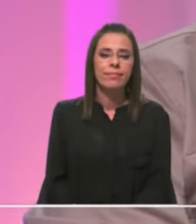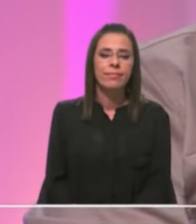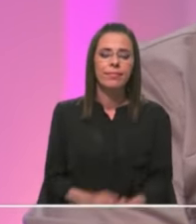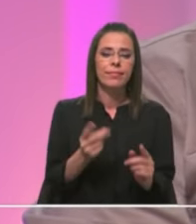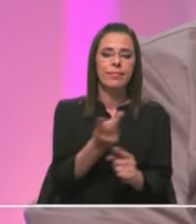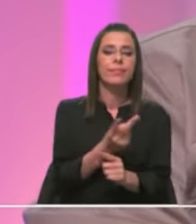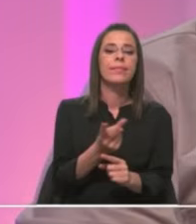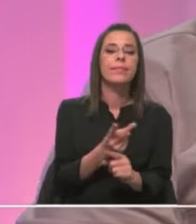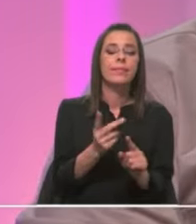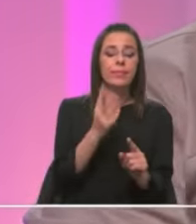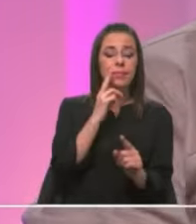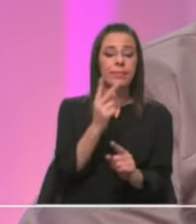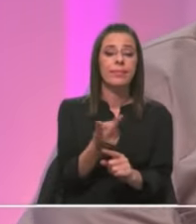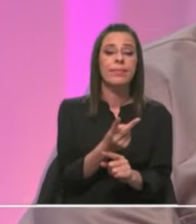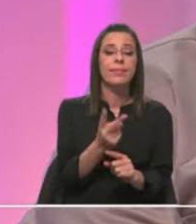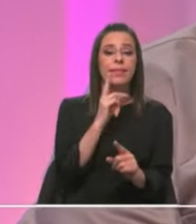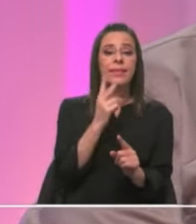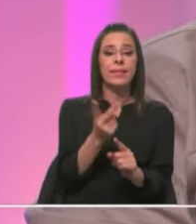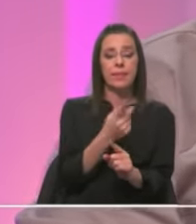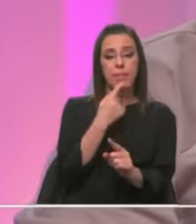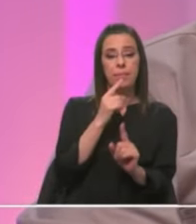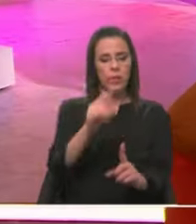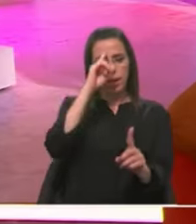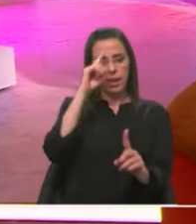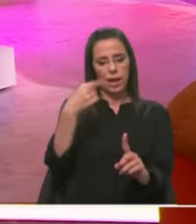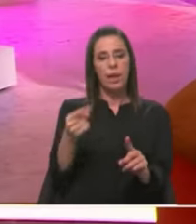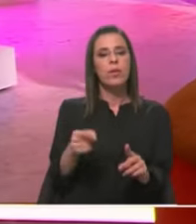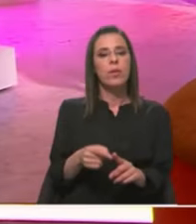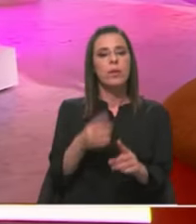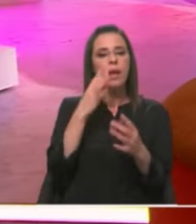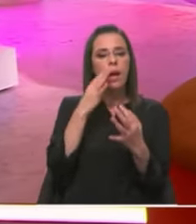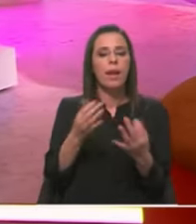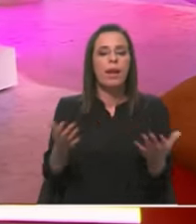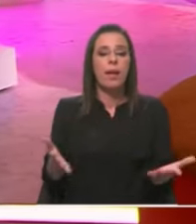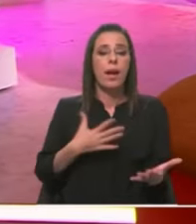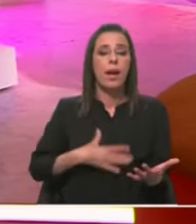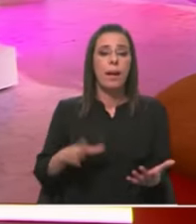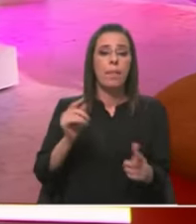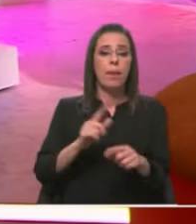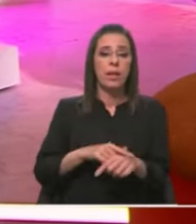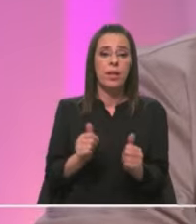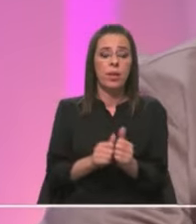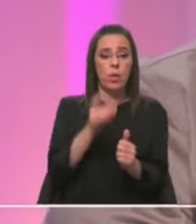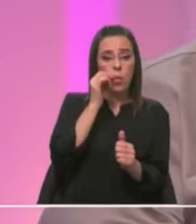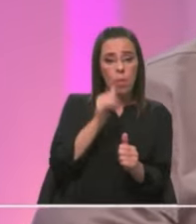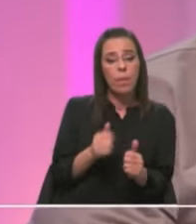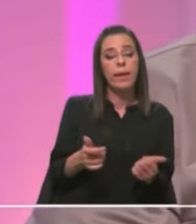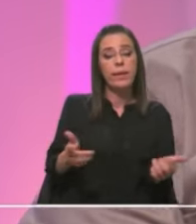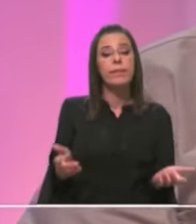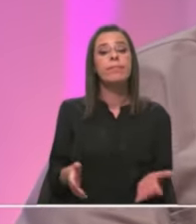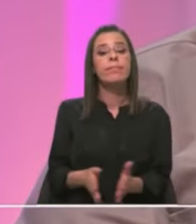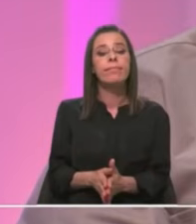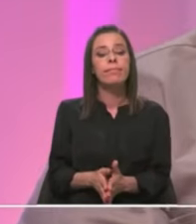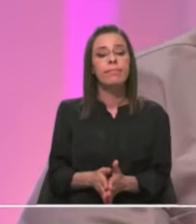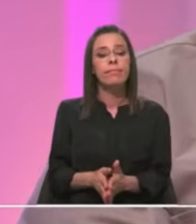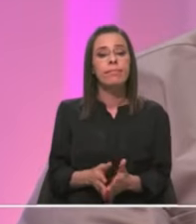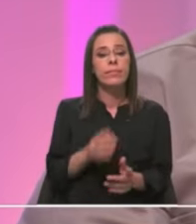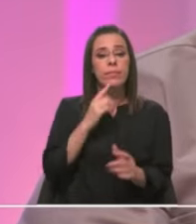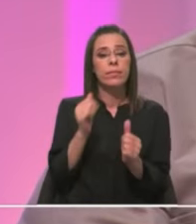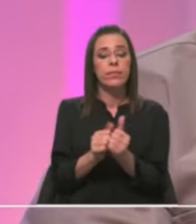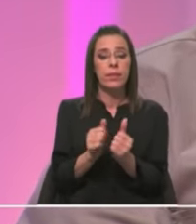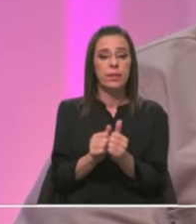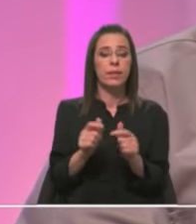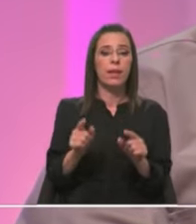acho que elas acho que elas acho que elas percebem isso naturalmente queriam estar mais tempo que pai e o pai está está há muito tempo com